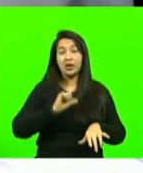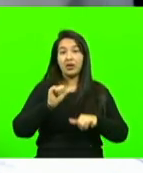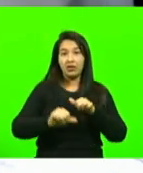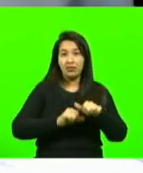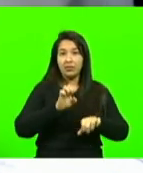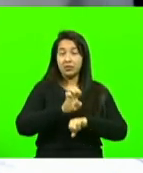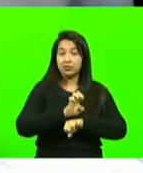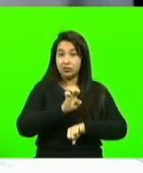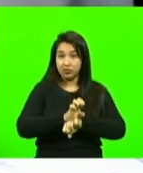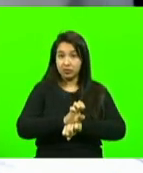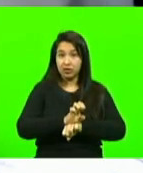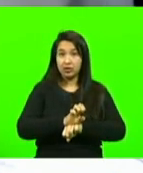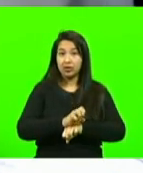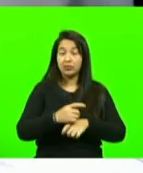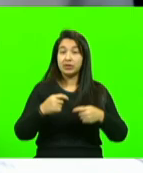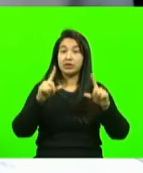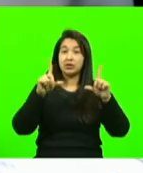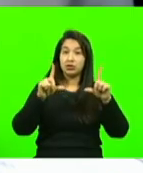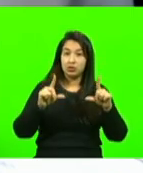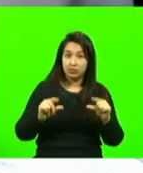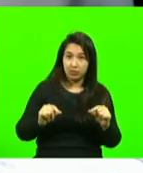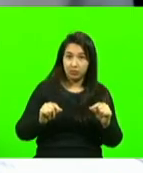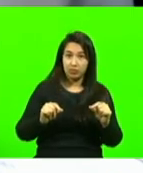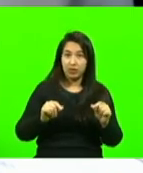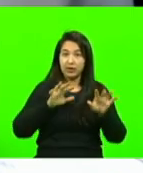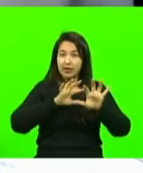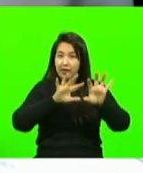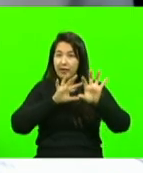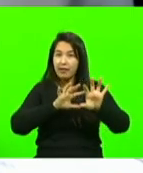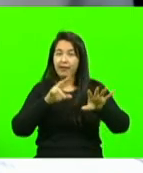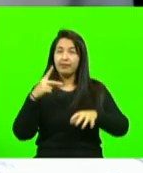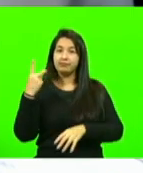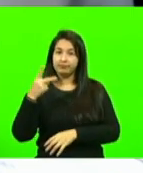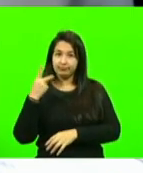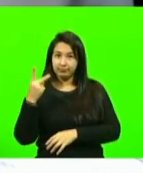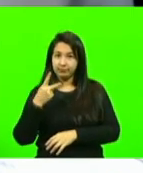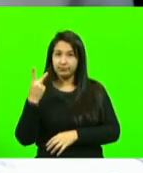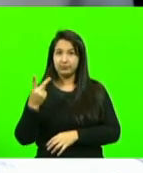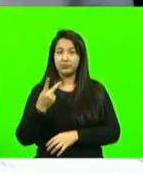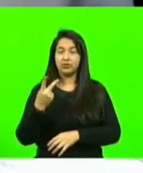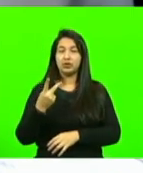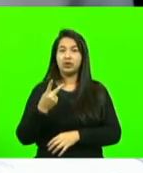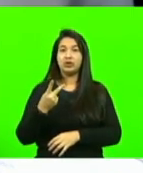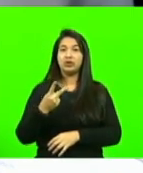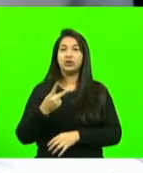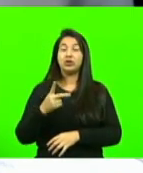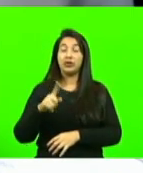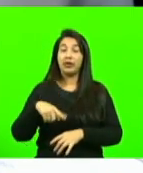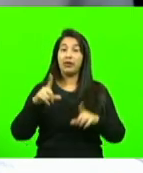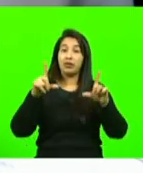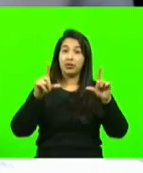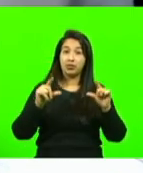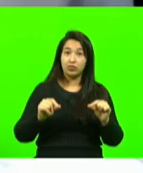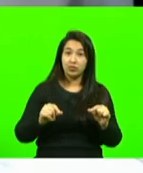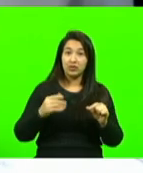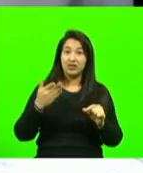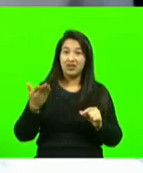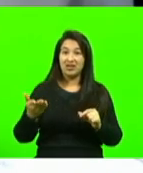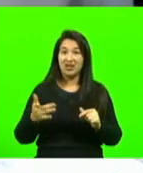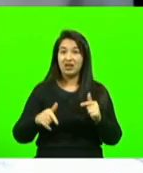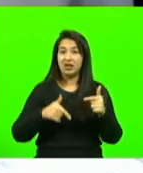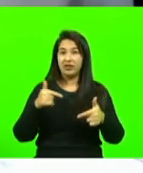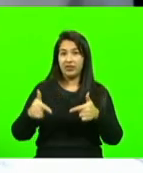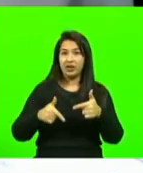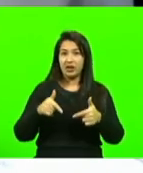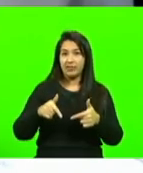vez sem pensar em diminuir a influência política sobre a execução de políticas públicas seria a redução dos cargos comissionados